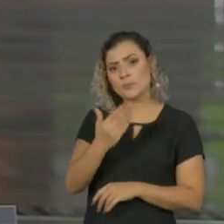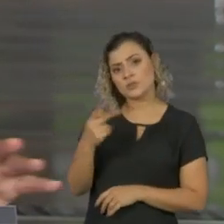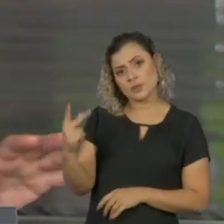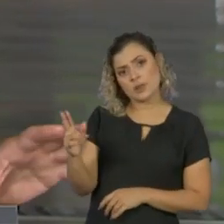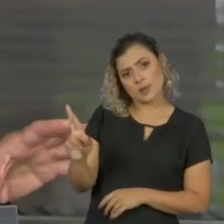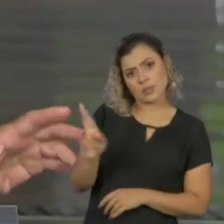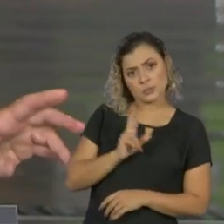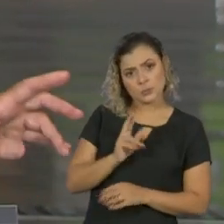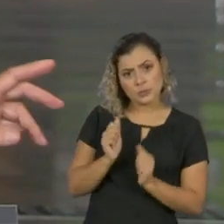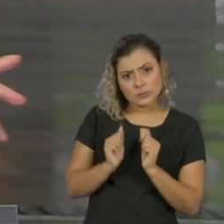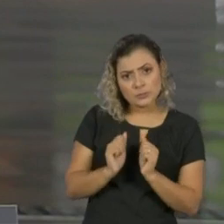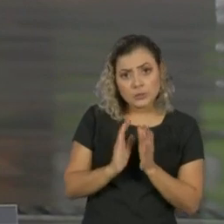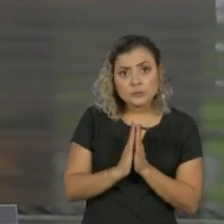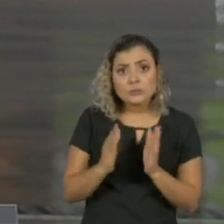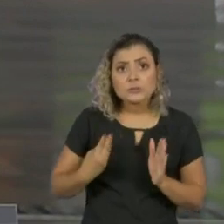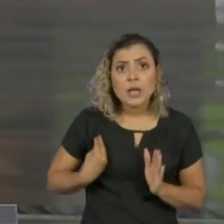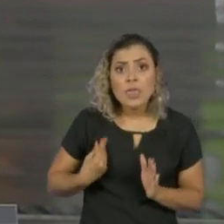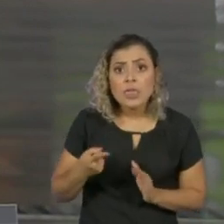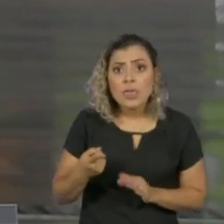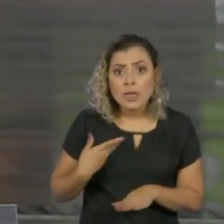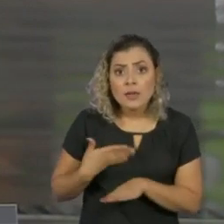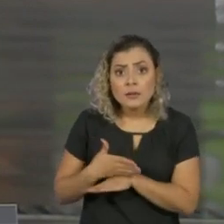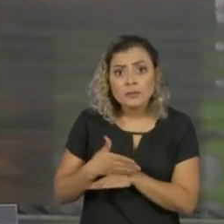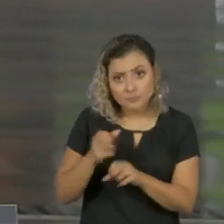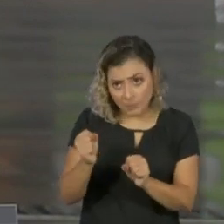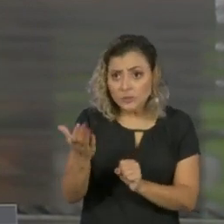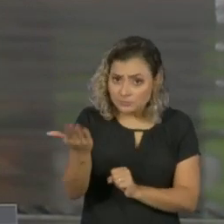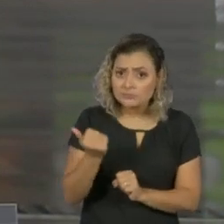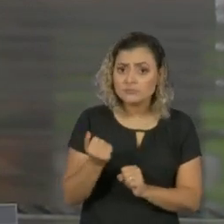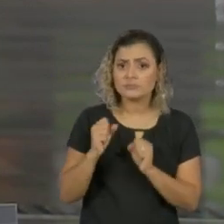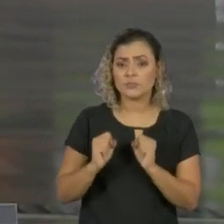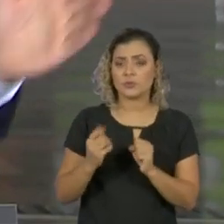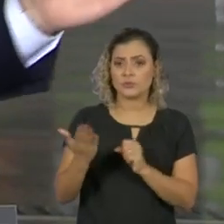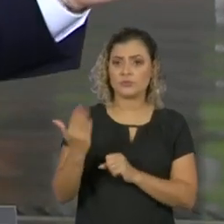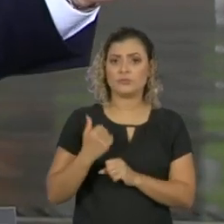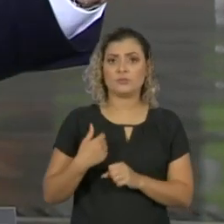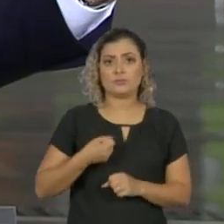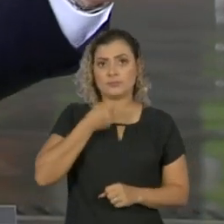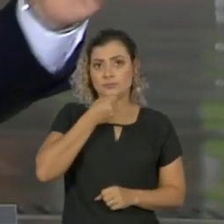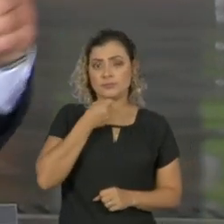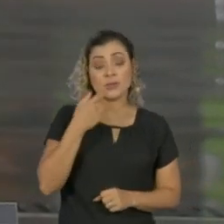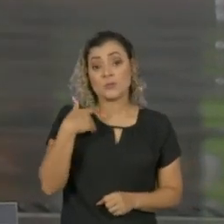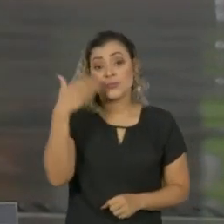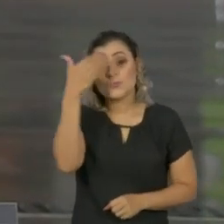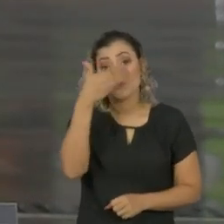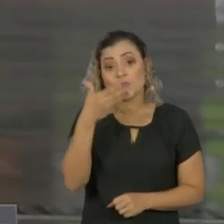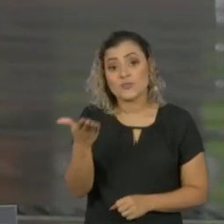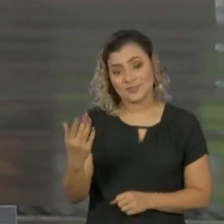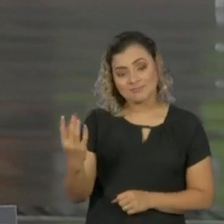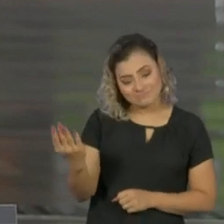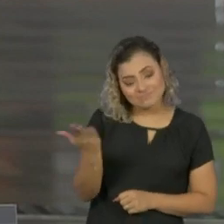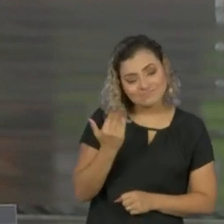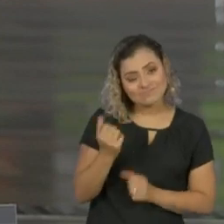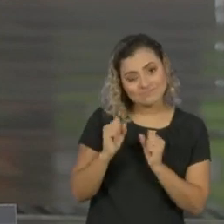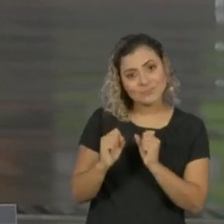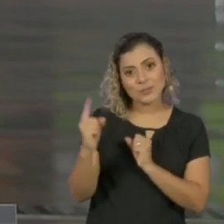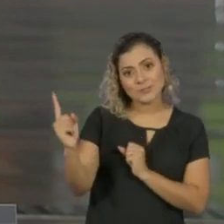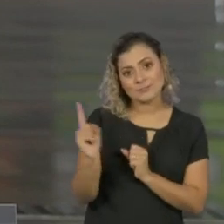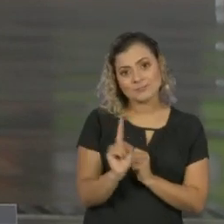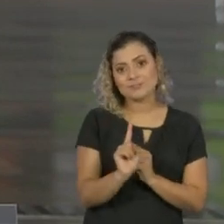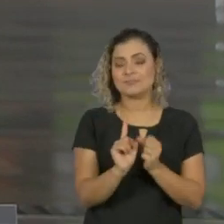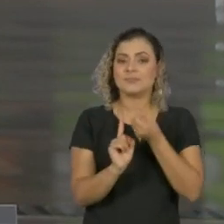possa conversar. Ele está aqui? Então, pode vir aqui, por favor. Eu não tinha lhe visto, eu estava olhando aqui para o jornalista Fábio